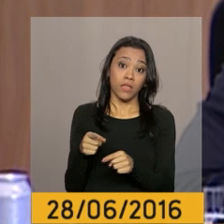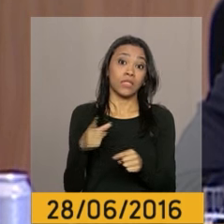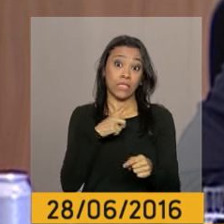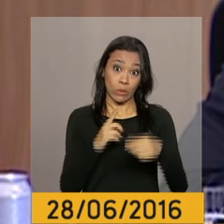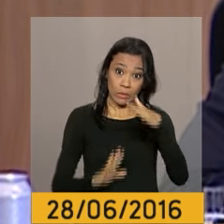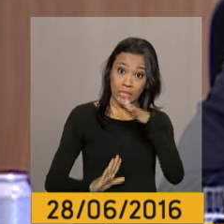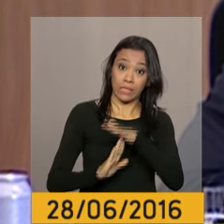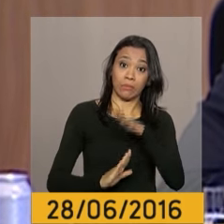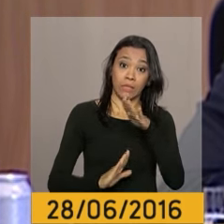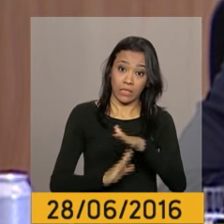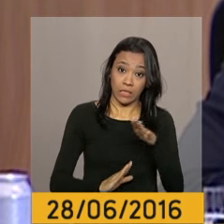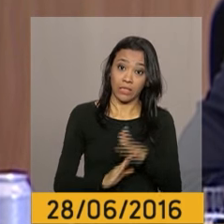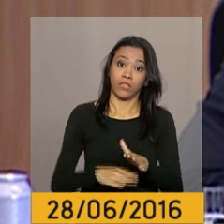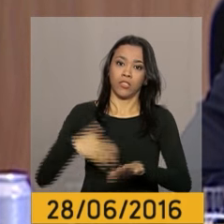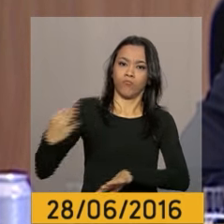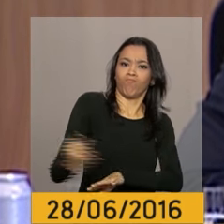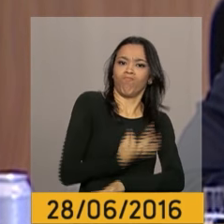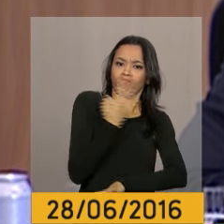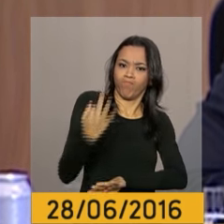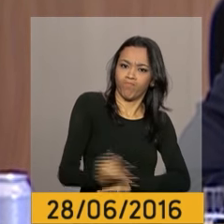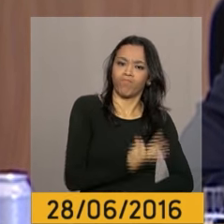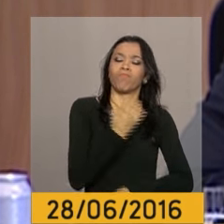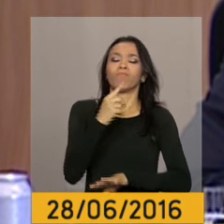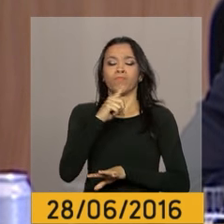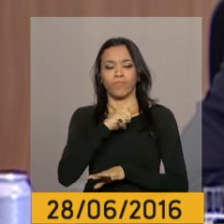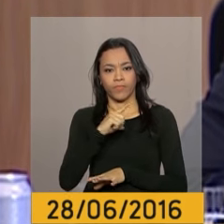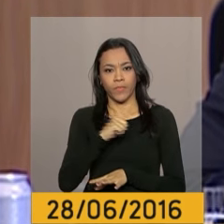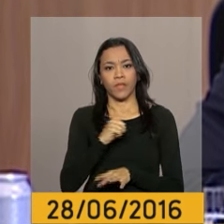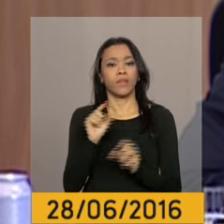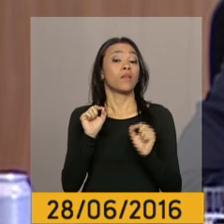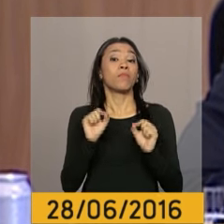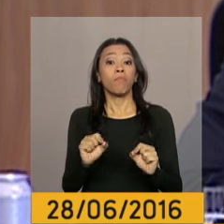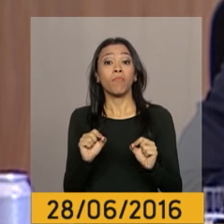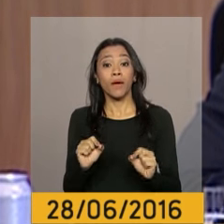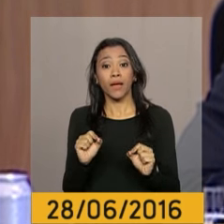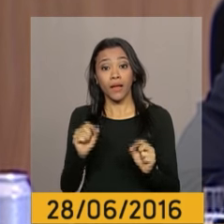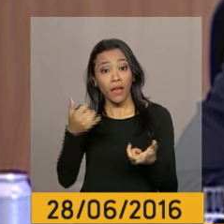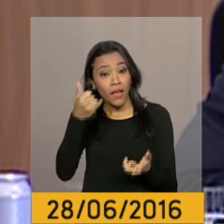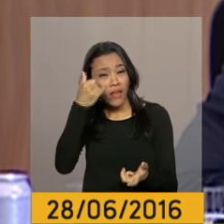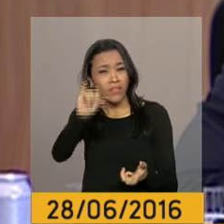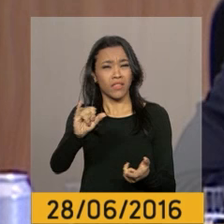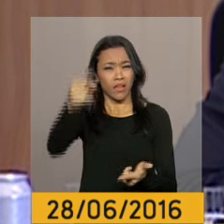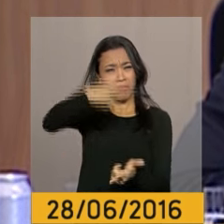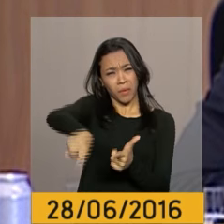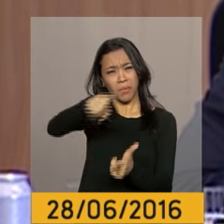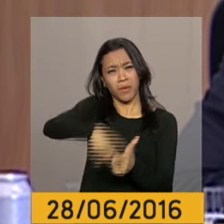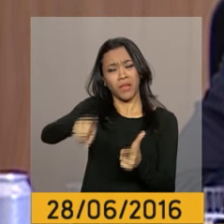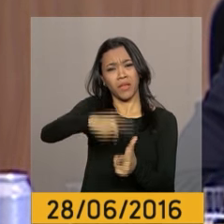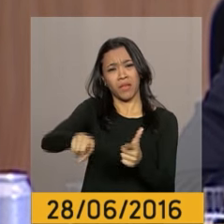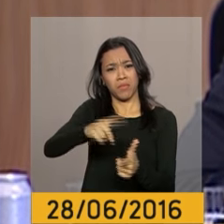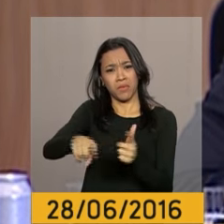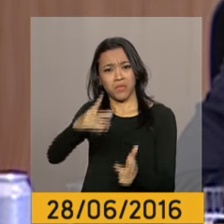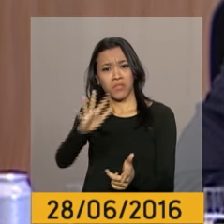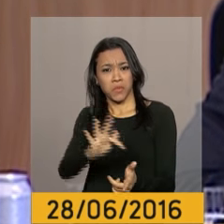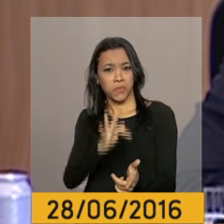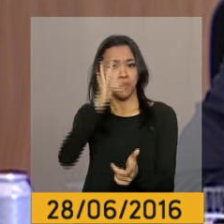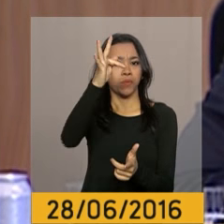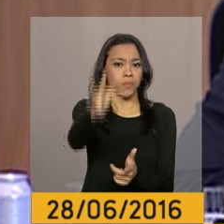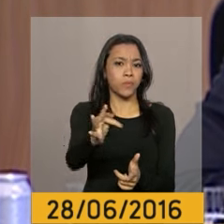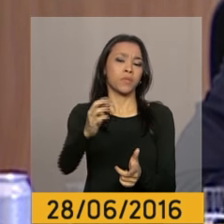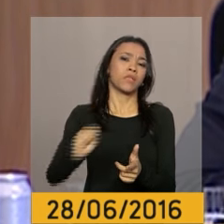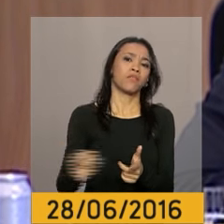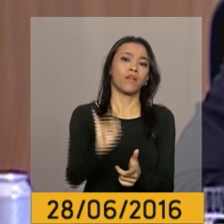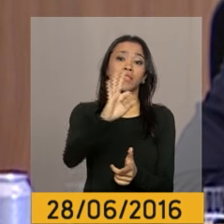tolerância estabelecidos servem para acomodar choques inesperados na inflação, que não permitam